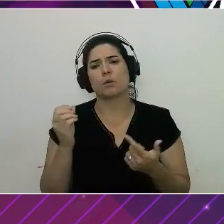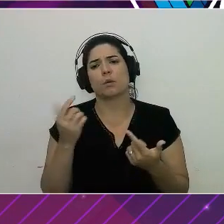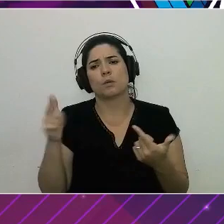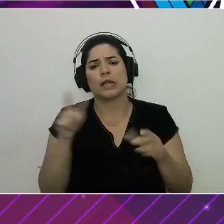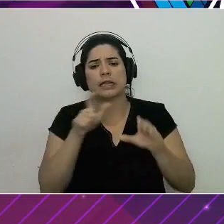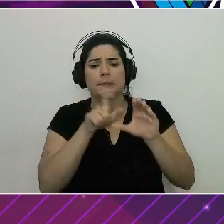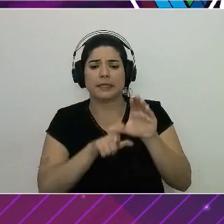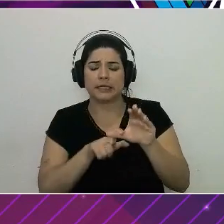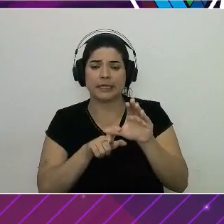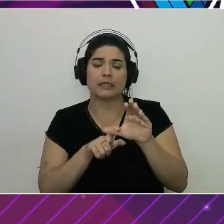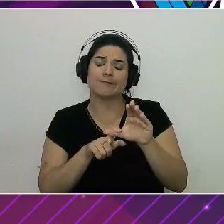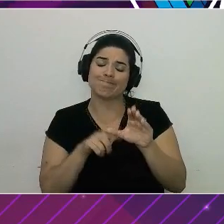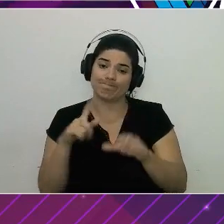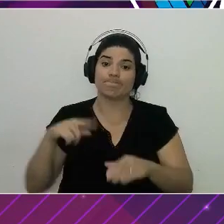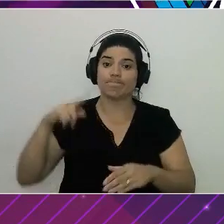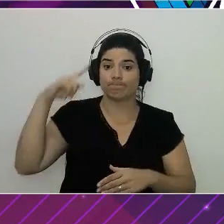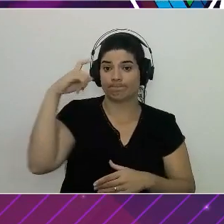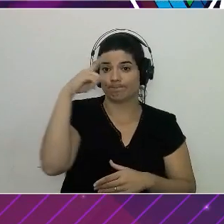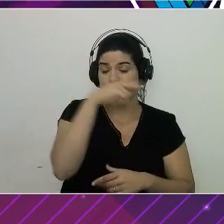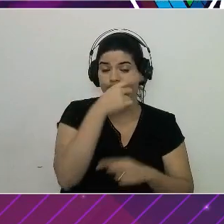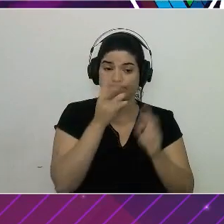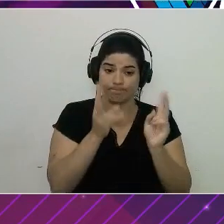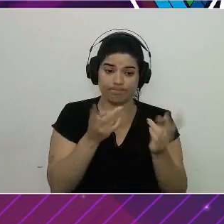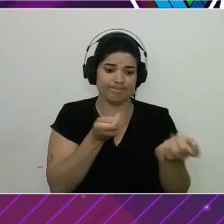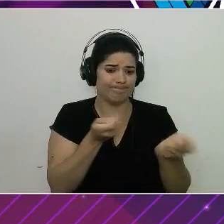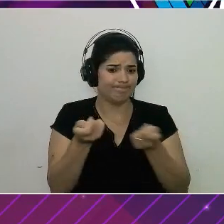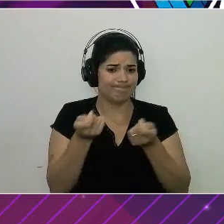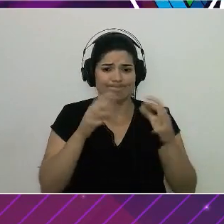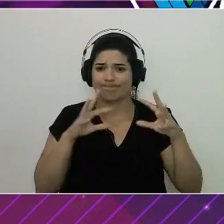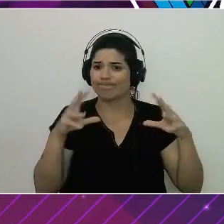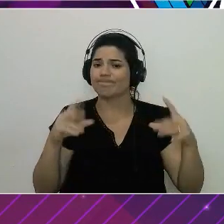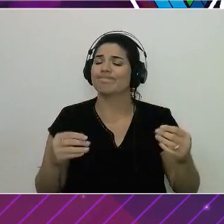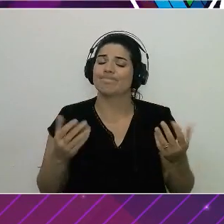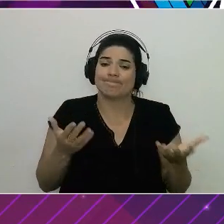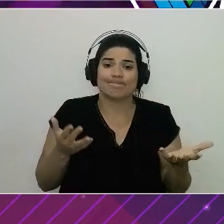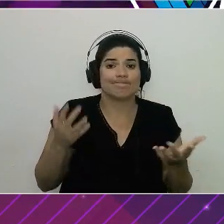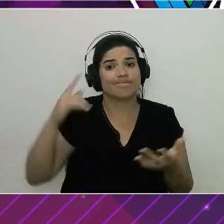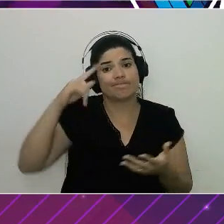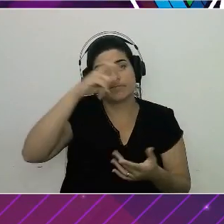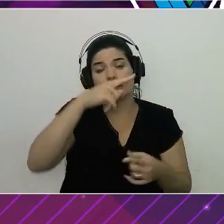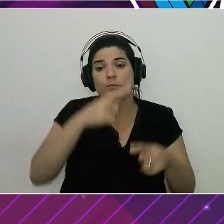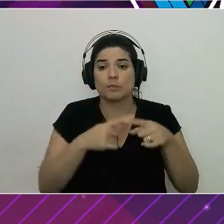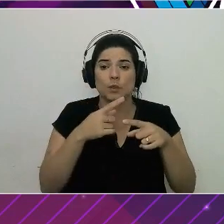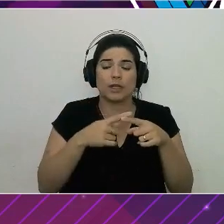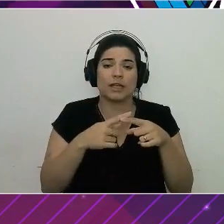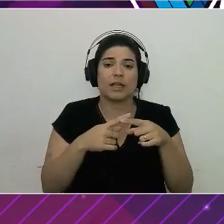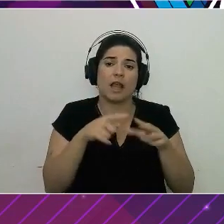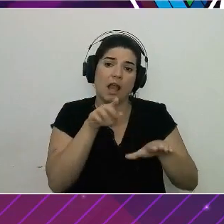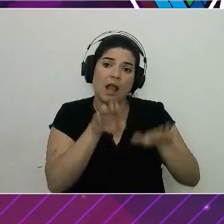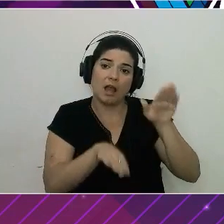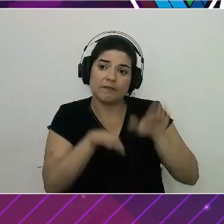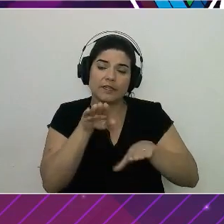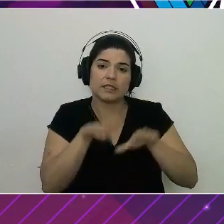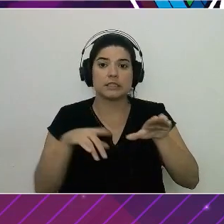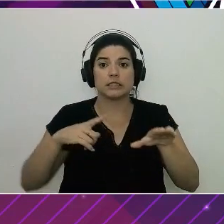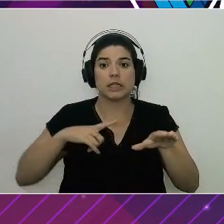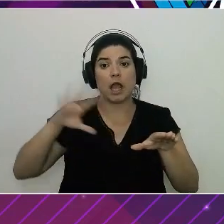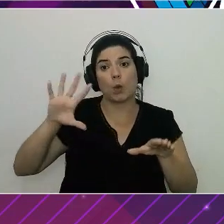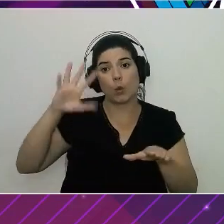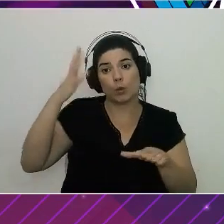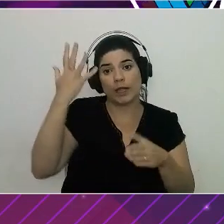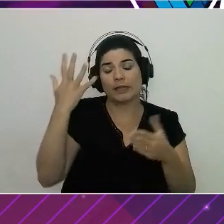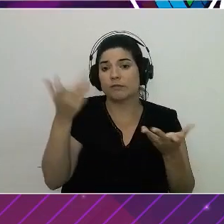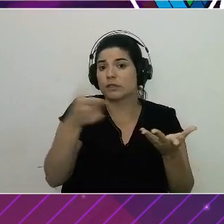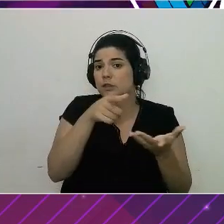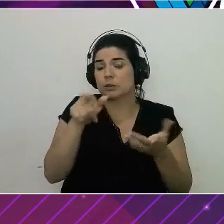muito complicado você conseguir manter o controle de tudo que está acontecendo, porque ele está fora. Muitas vezes, tem situações que estão fora do seu controle.